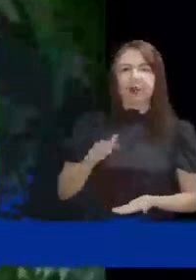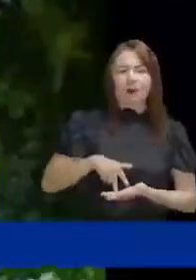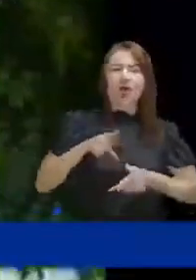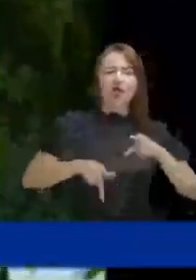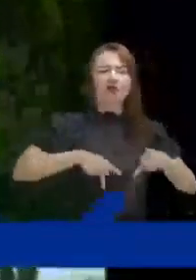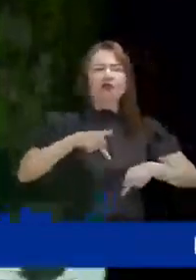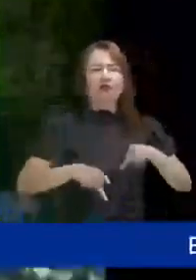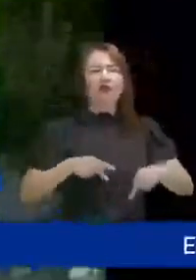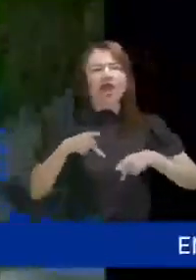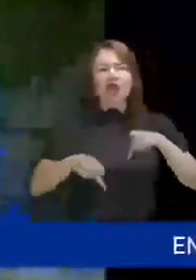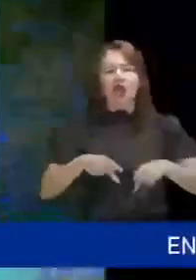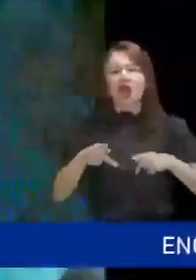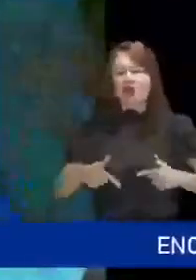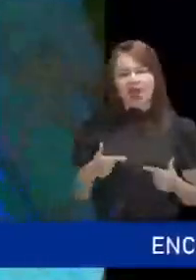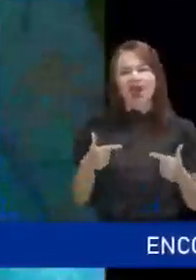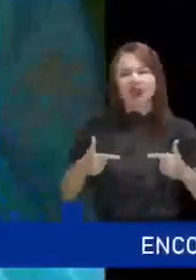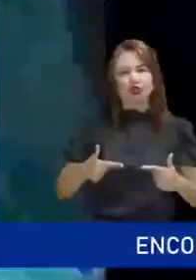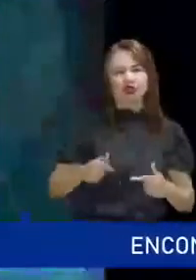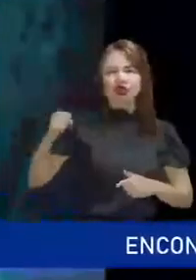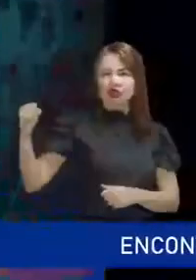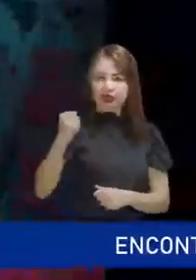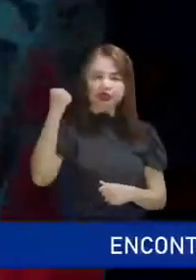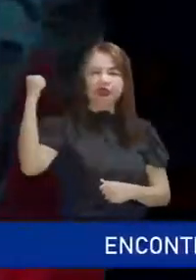vermelho. Eia, povo, herói